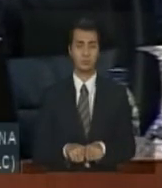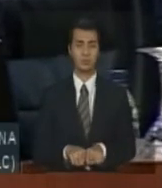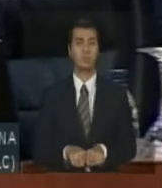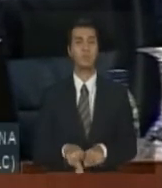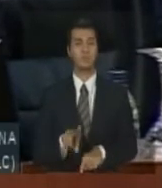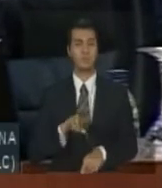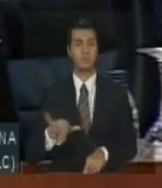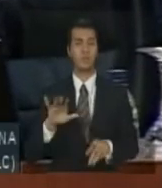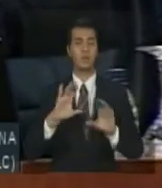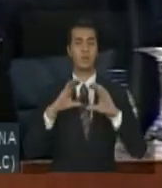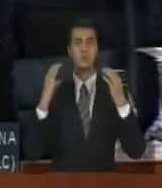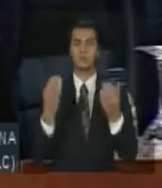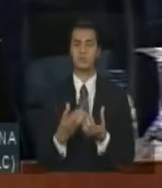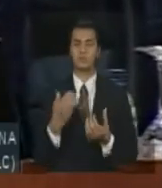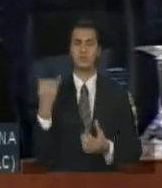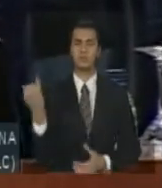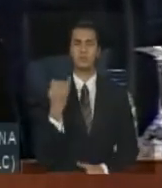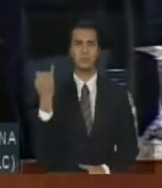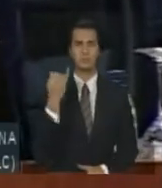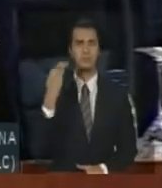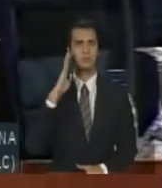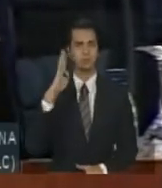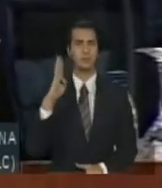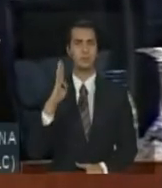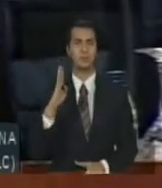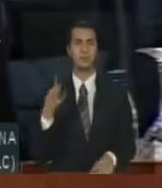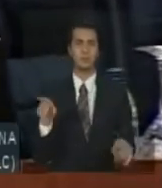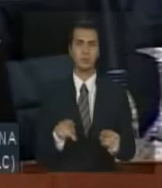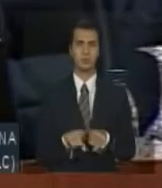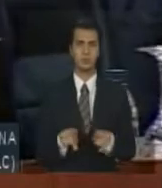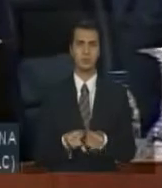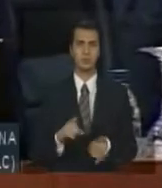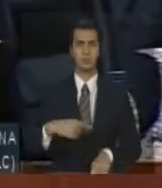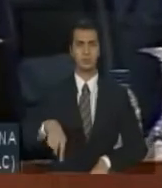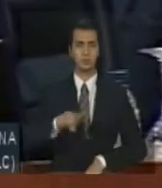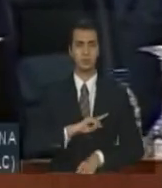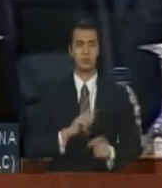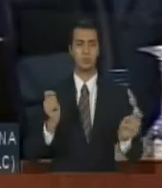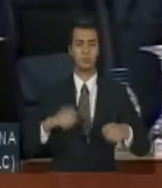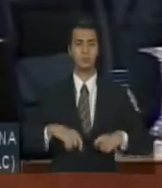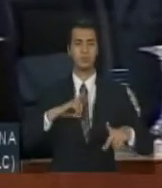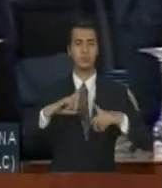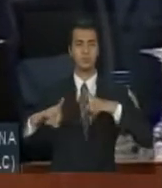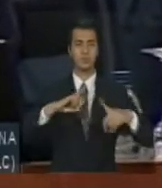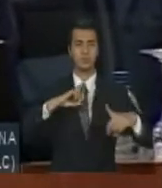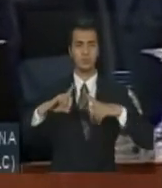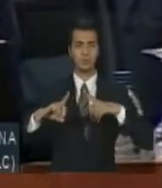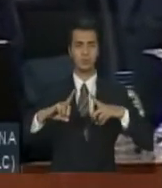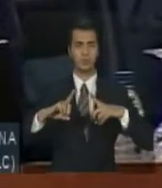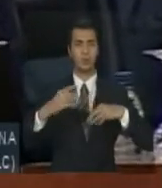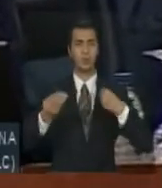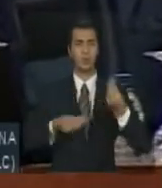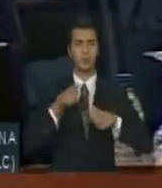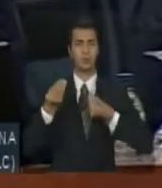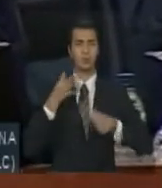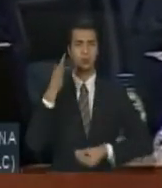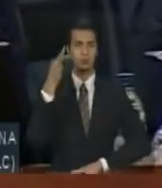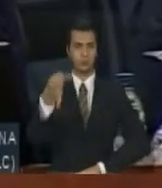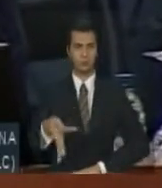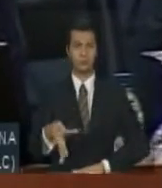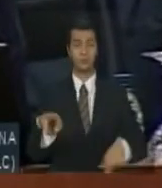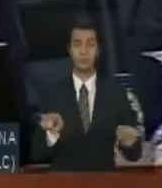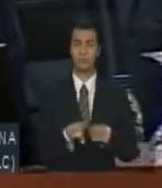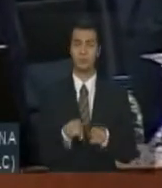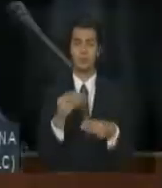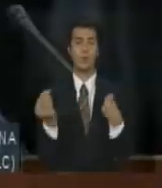de grande relevância para que também discutamos o futuro e como enfrentar